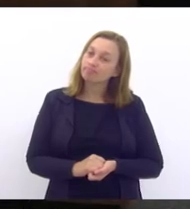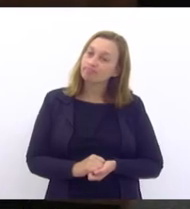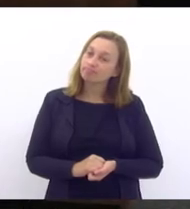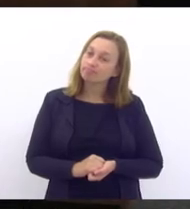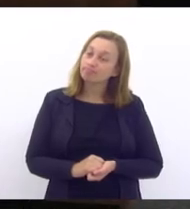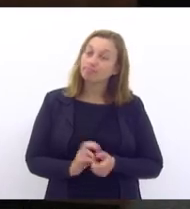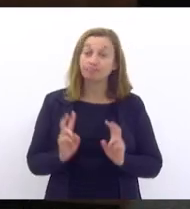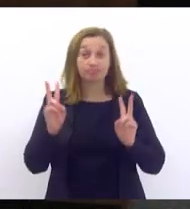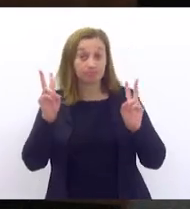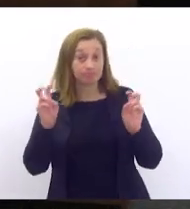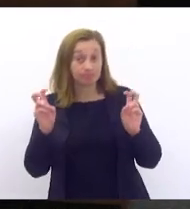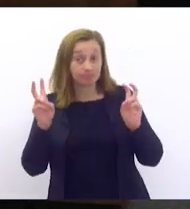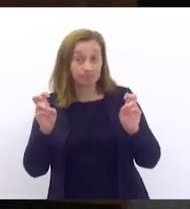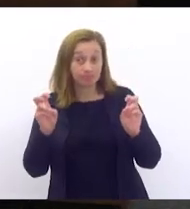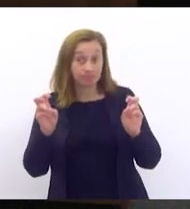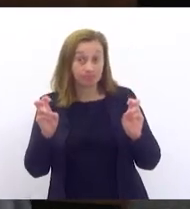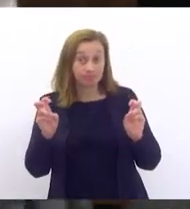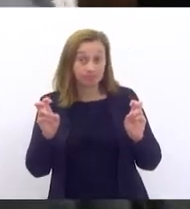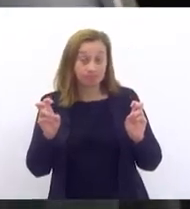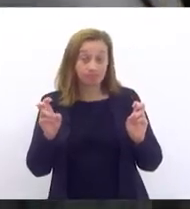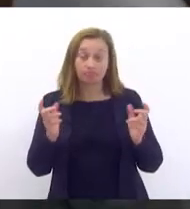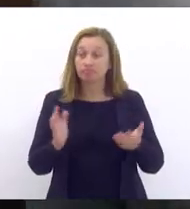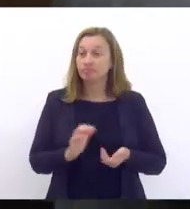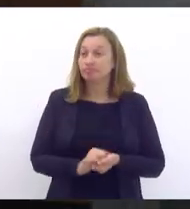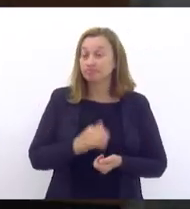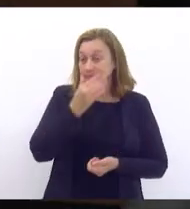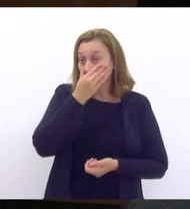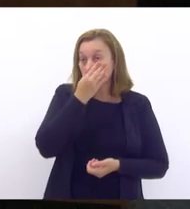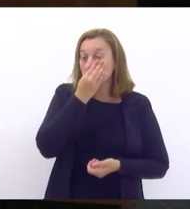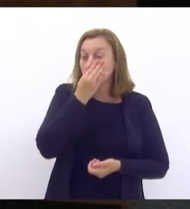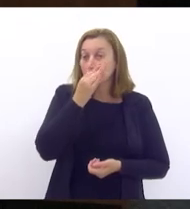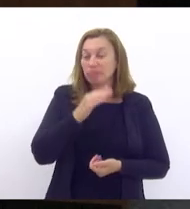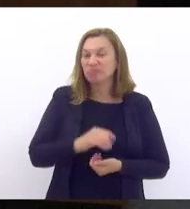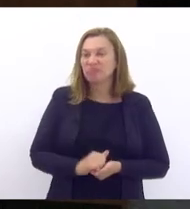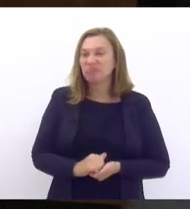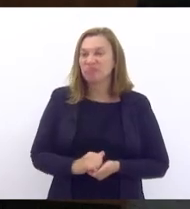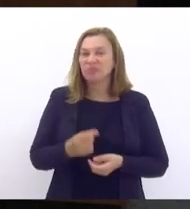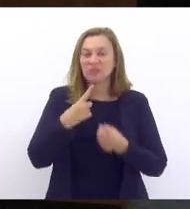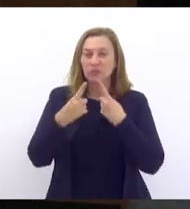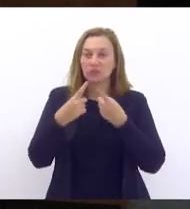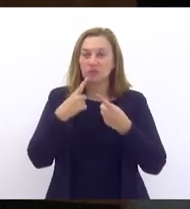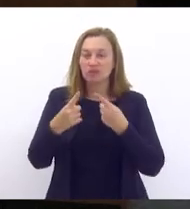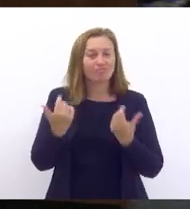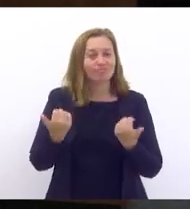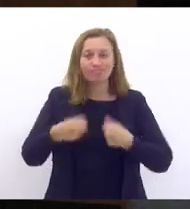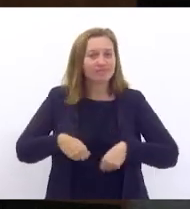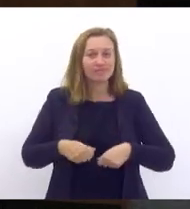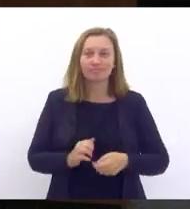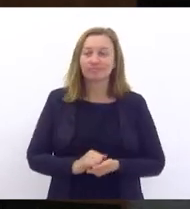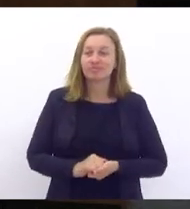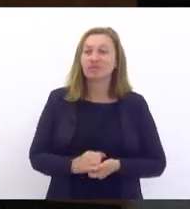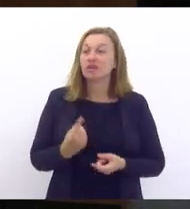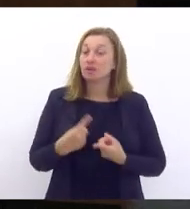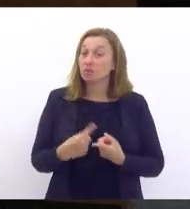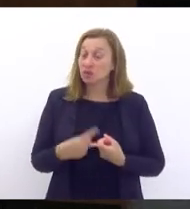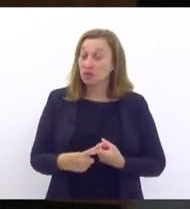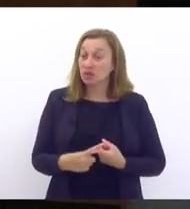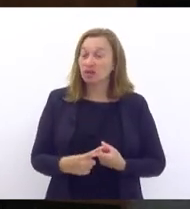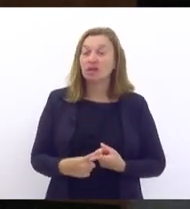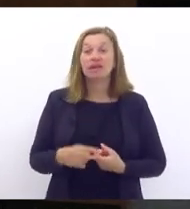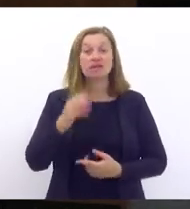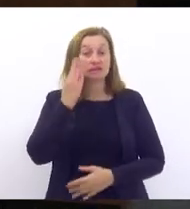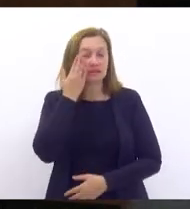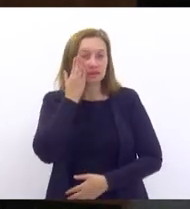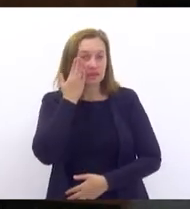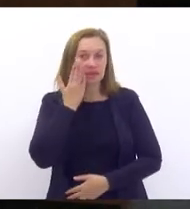tema que não necessitava se extremar, porque há de se